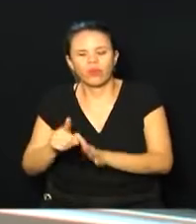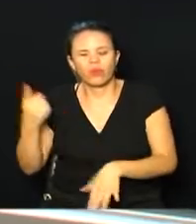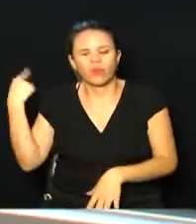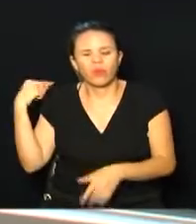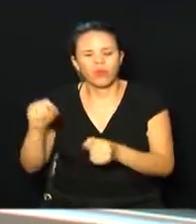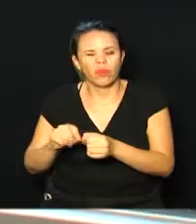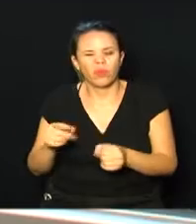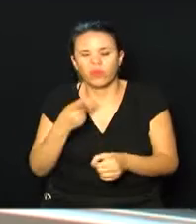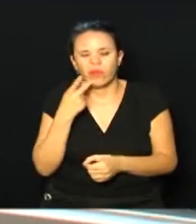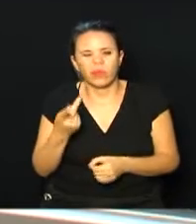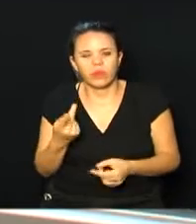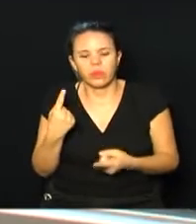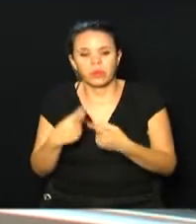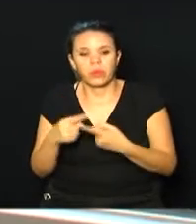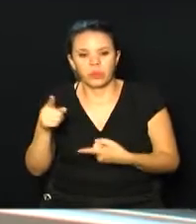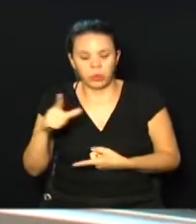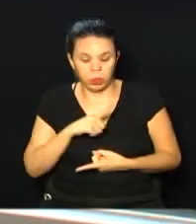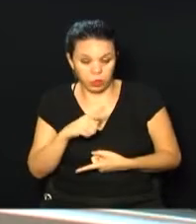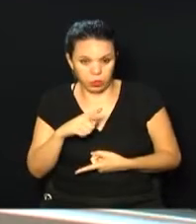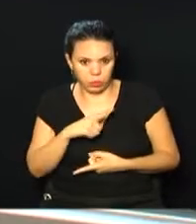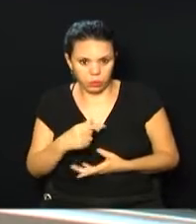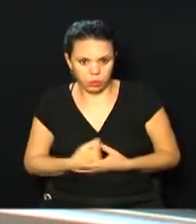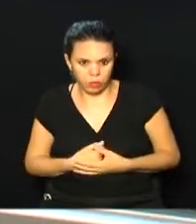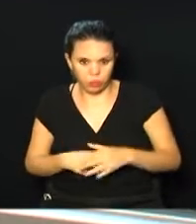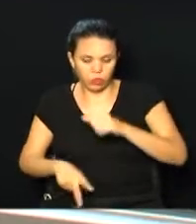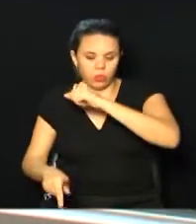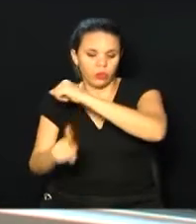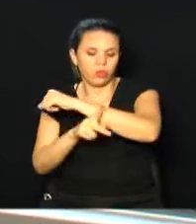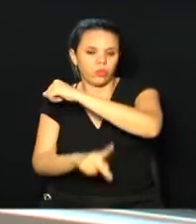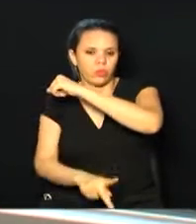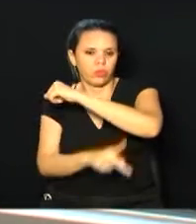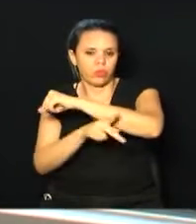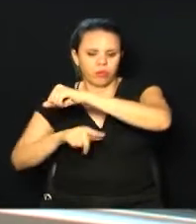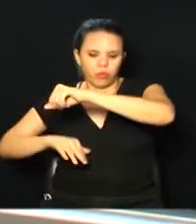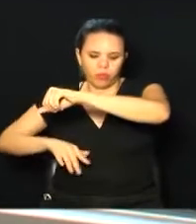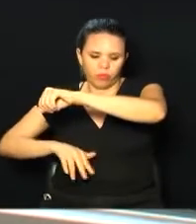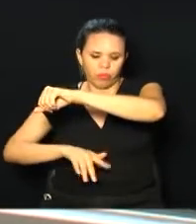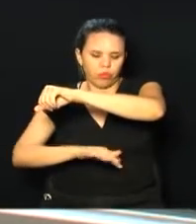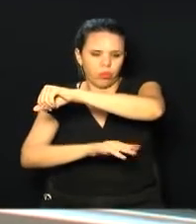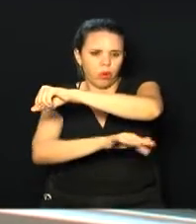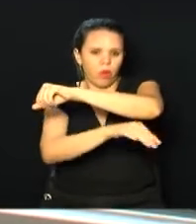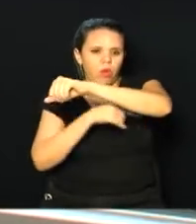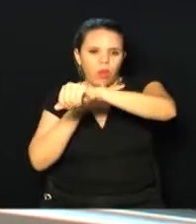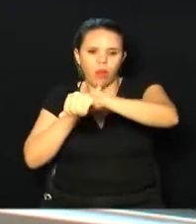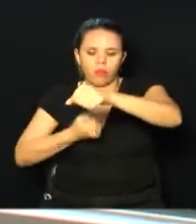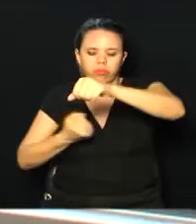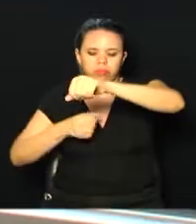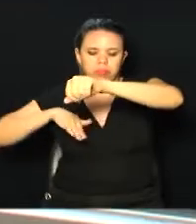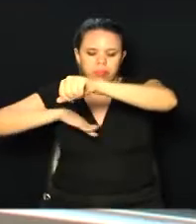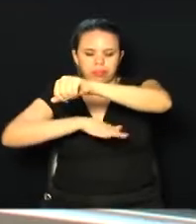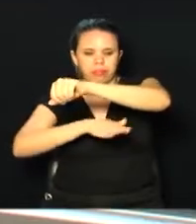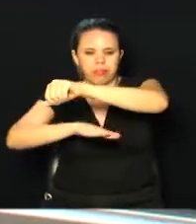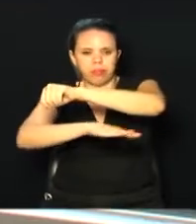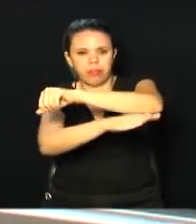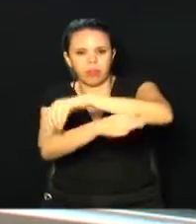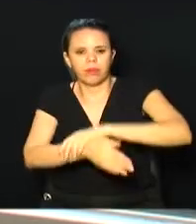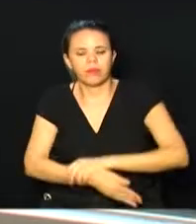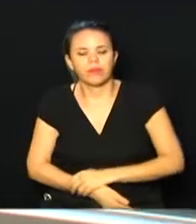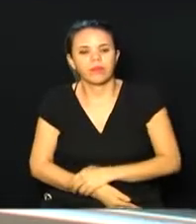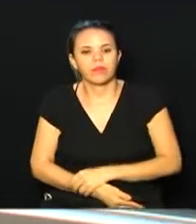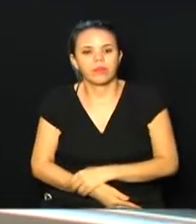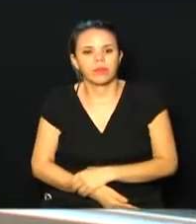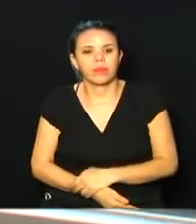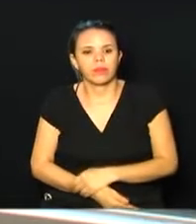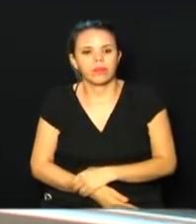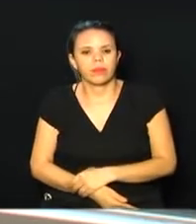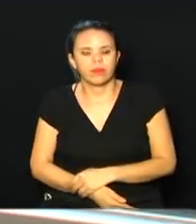falado, porque você tem as pontes e viadutos, o Barreiro, o Paulero até comentou isso, chega